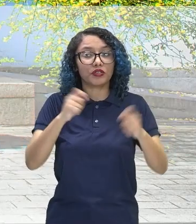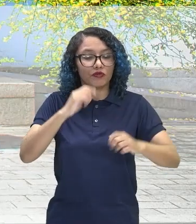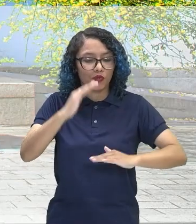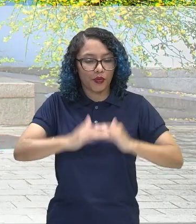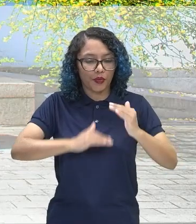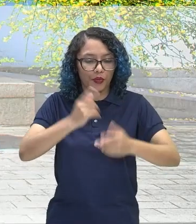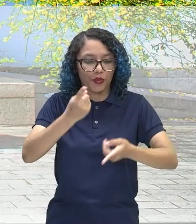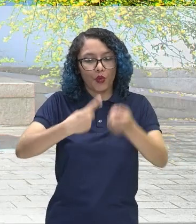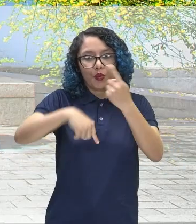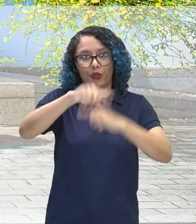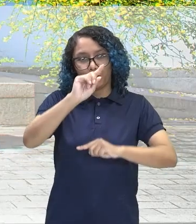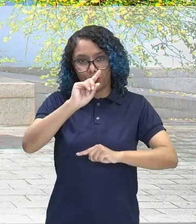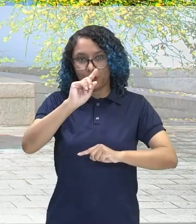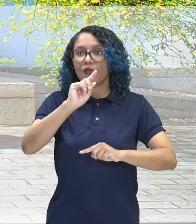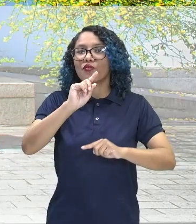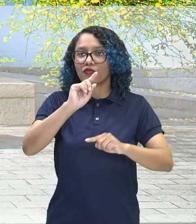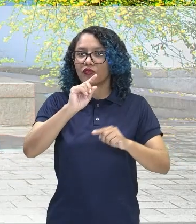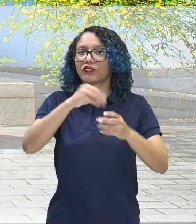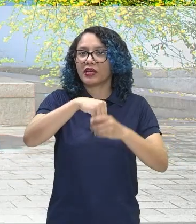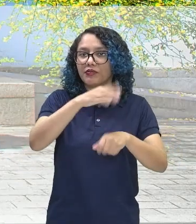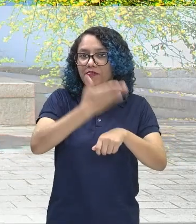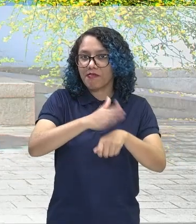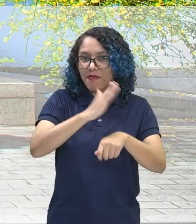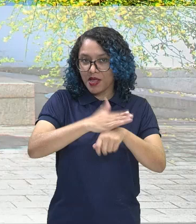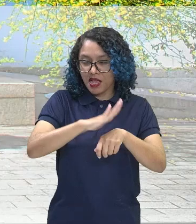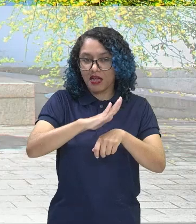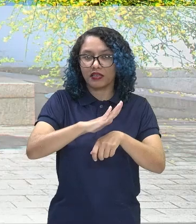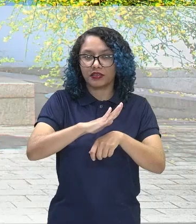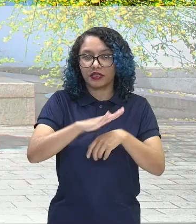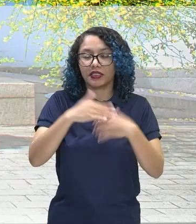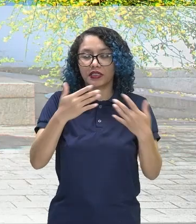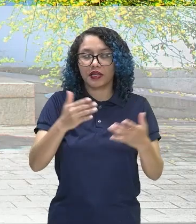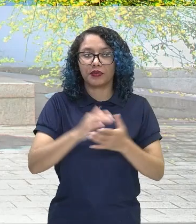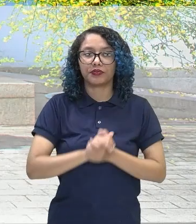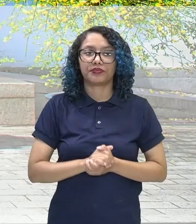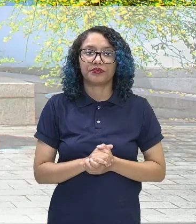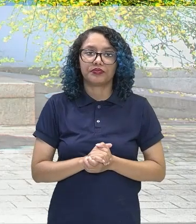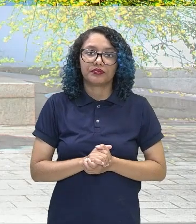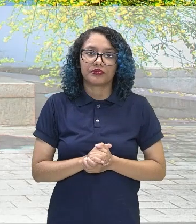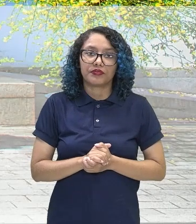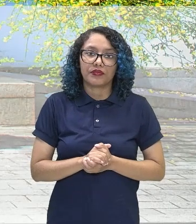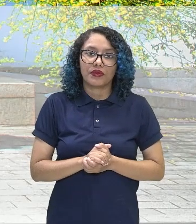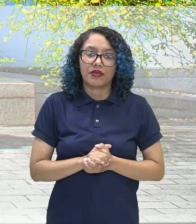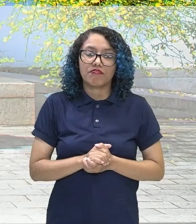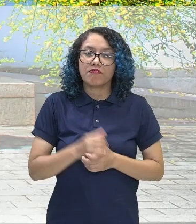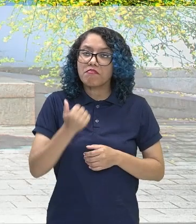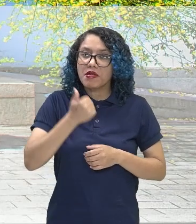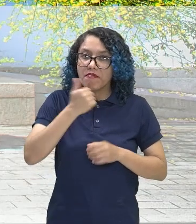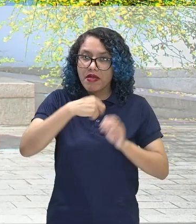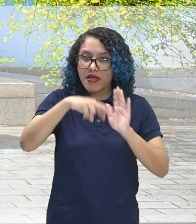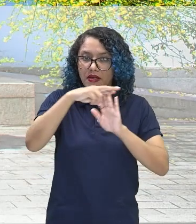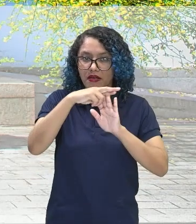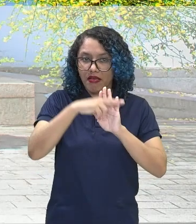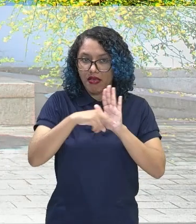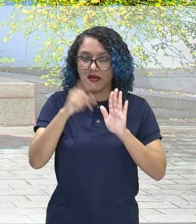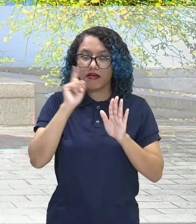nessa arte marcial. Então, o primeiro princípio, o primeiro valor relacionado ao Kung Fu, tá? A questão